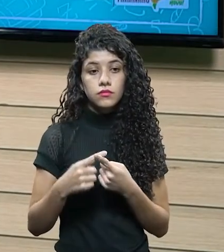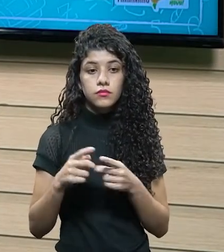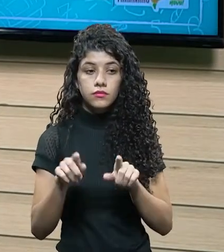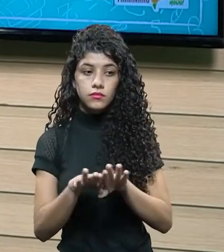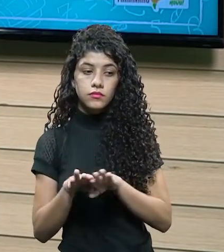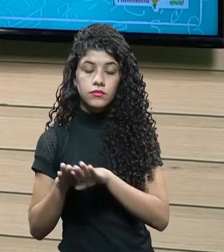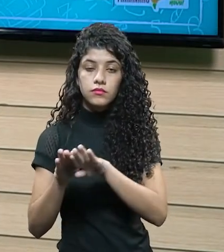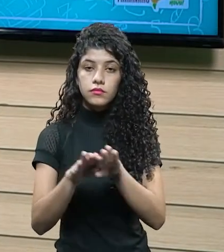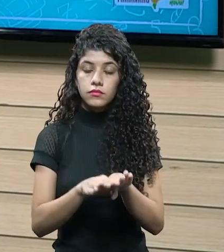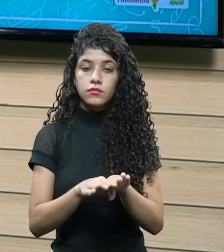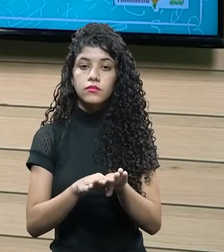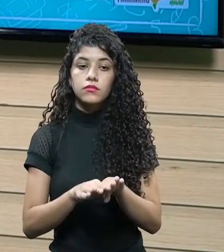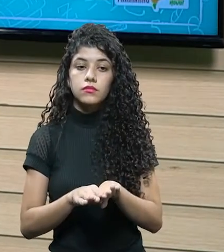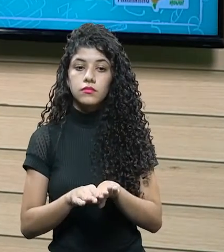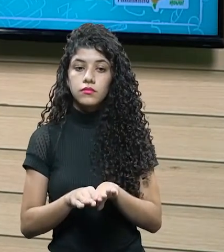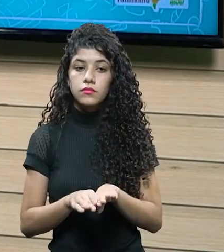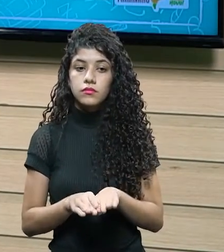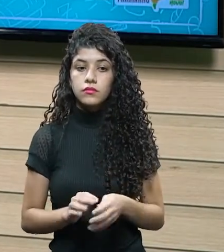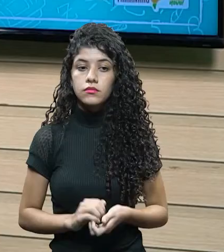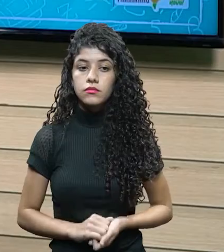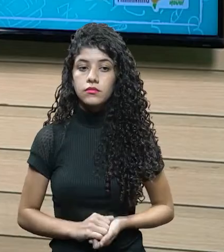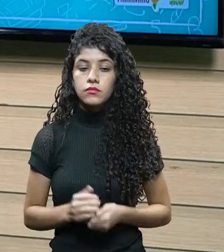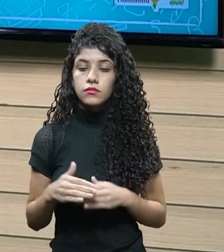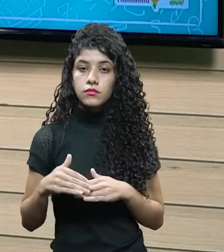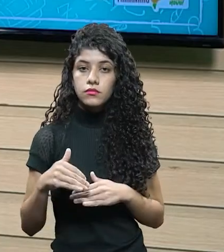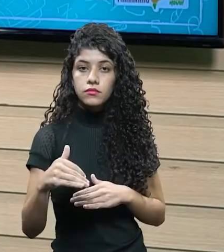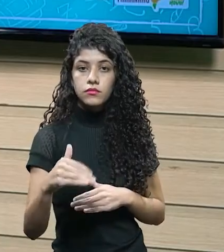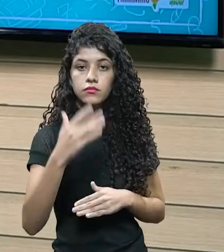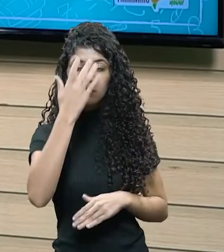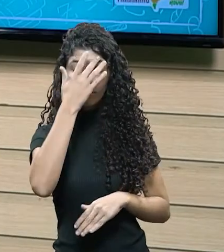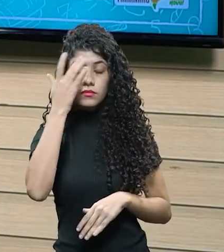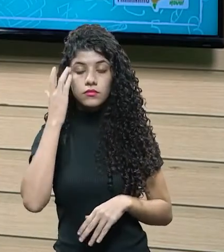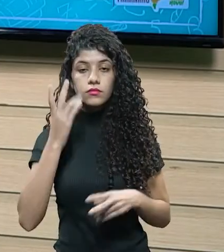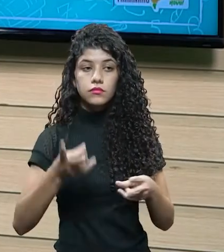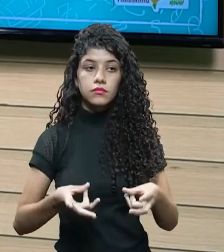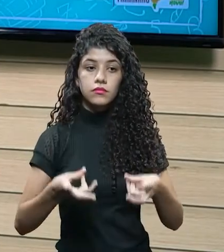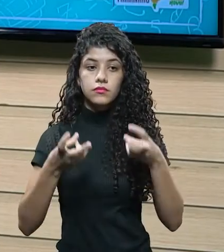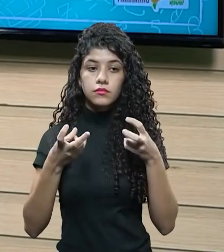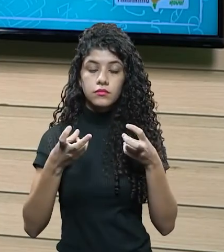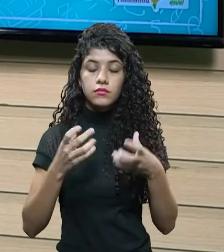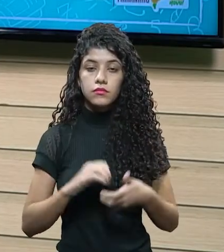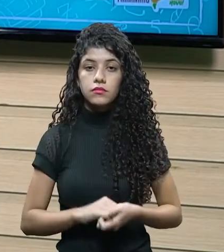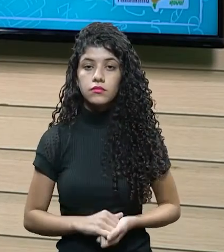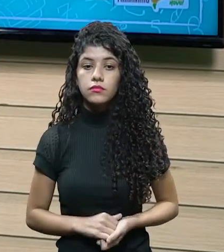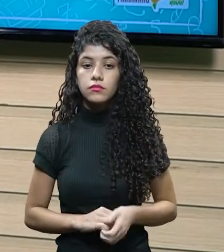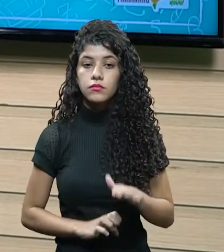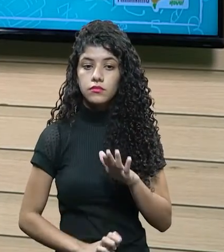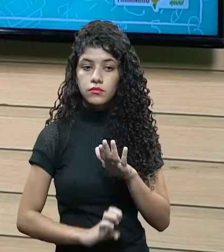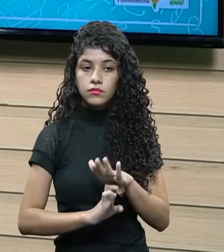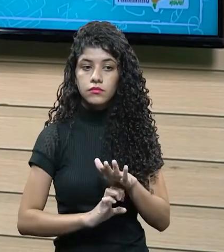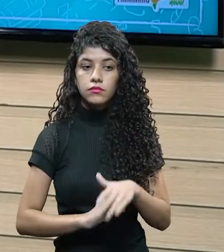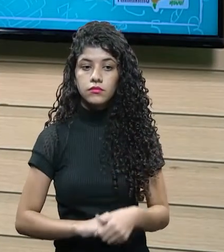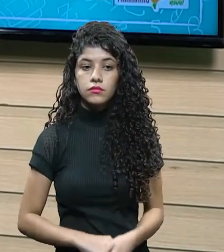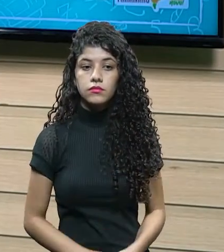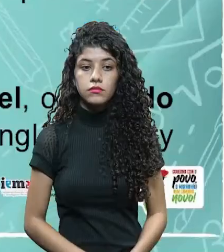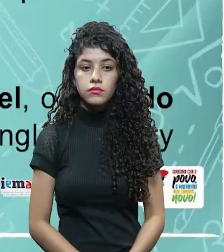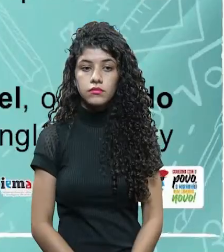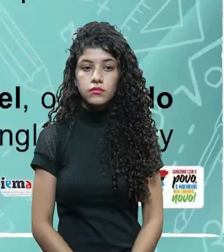porque ele nivela custos e receitas, e aí é o ponto a partir do que o gestor vai evidenciar os lucros da